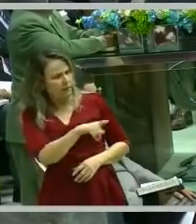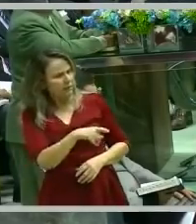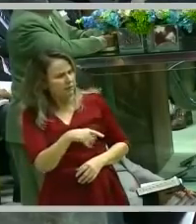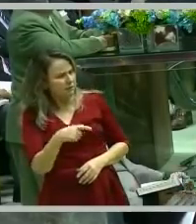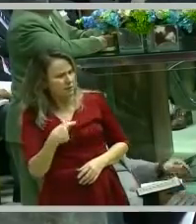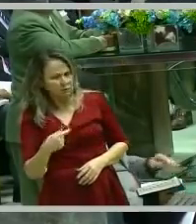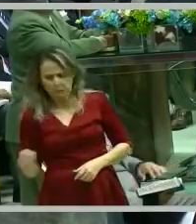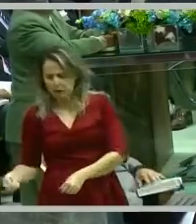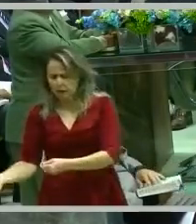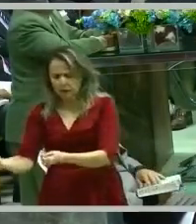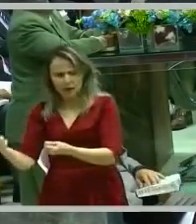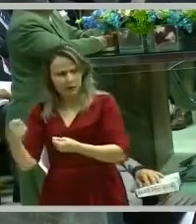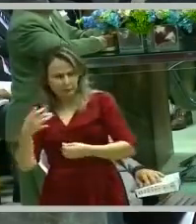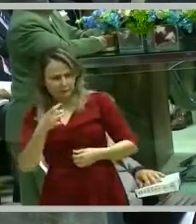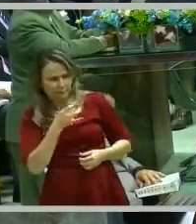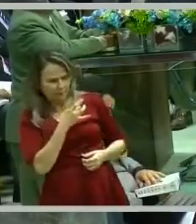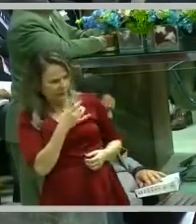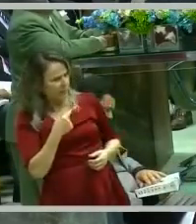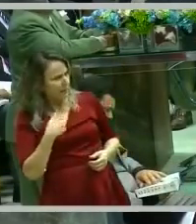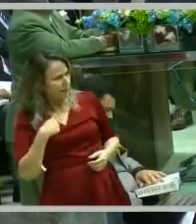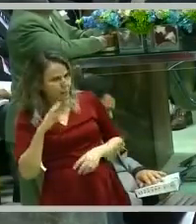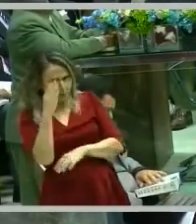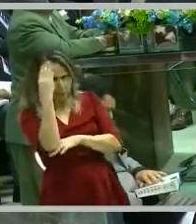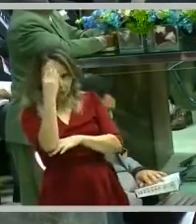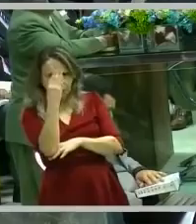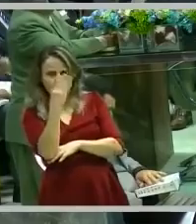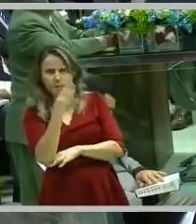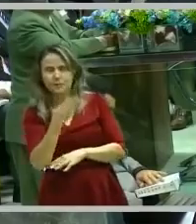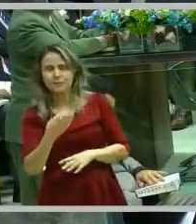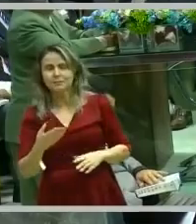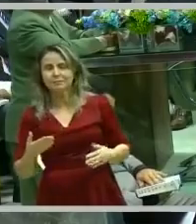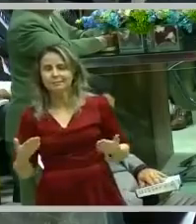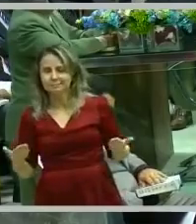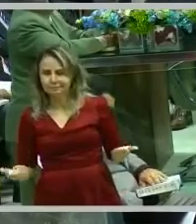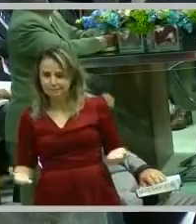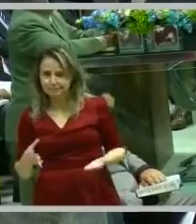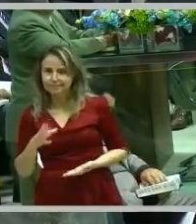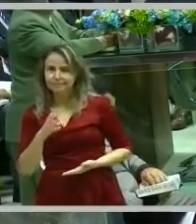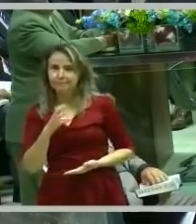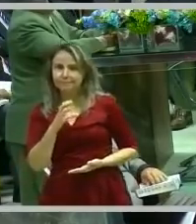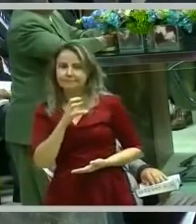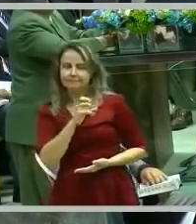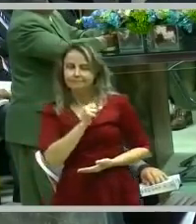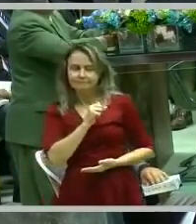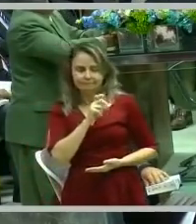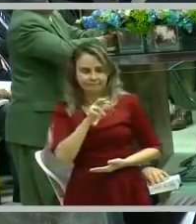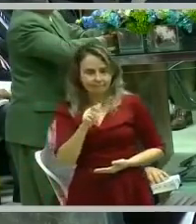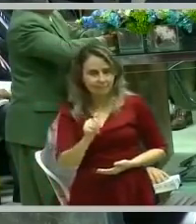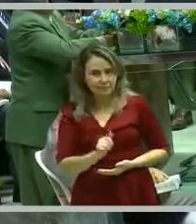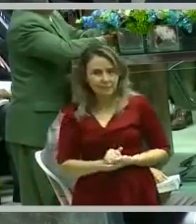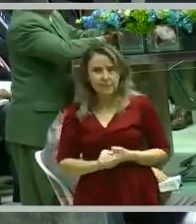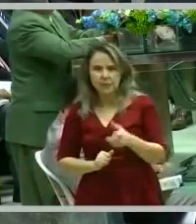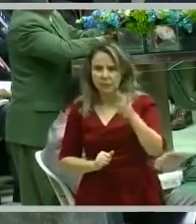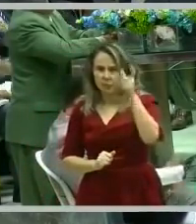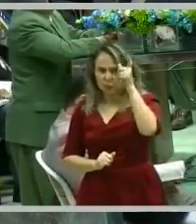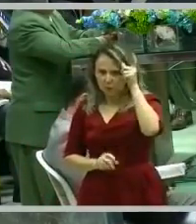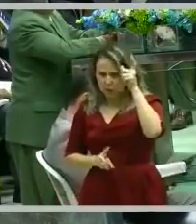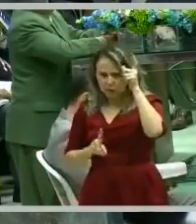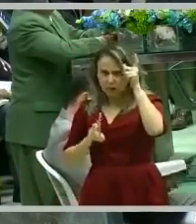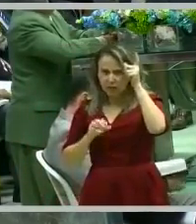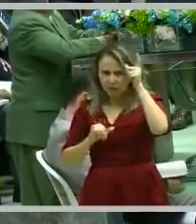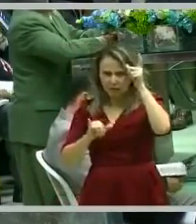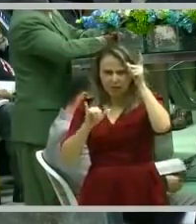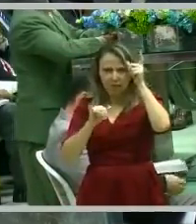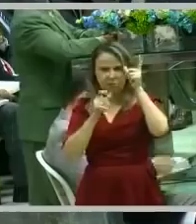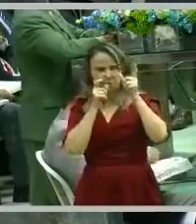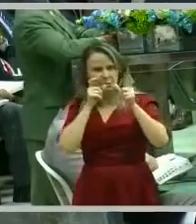de pau? Glória a Deus. Irmãos amados, o diabo vai lhe afrontar. Todo mundo